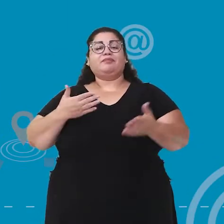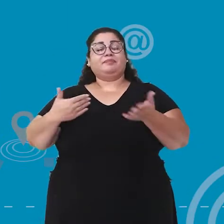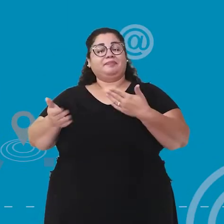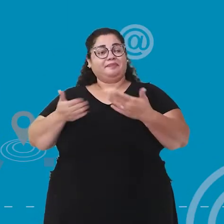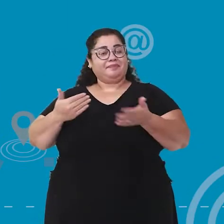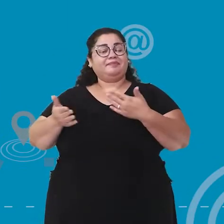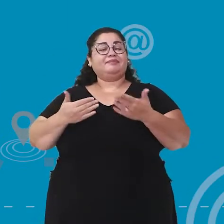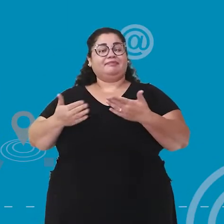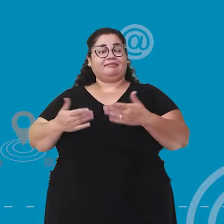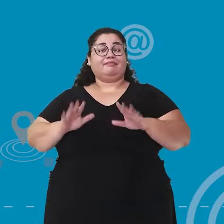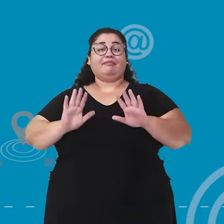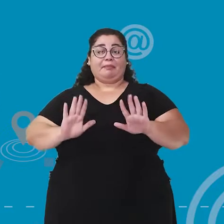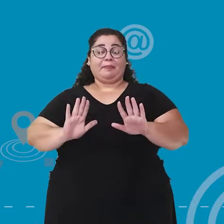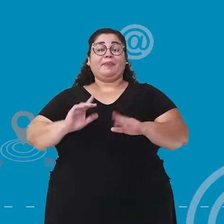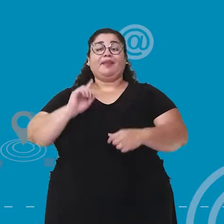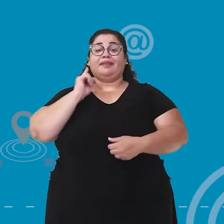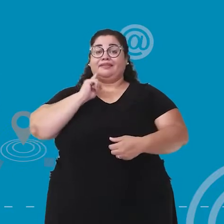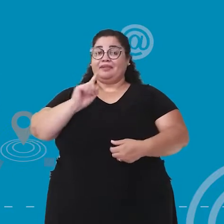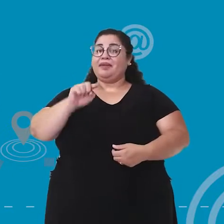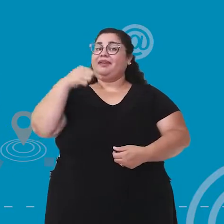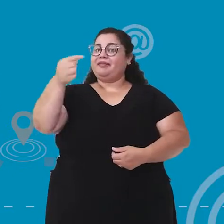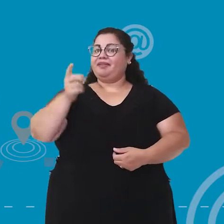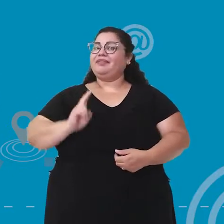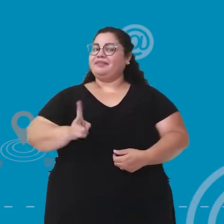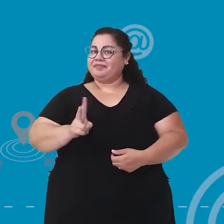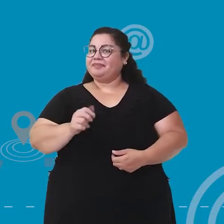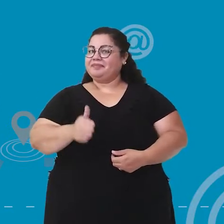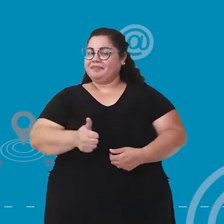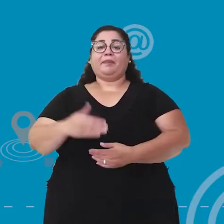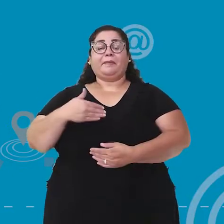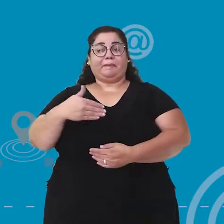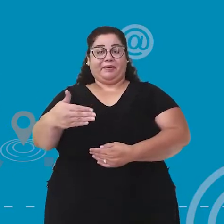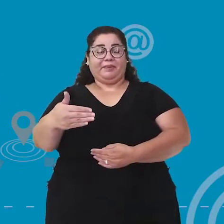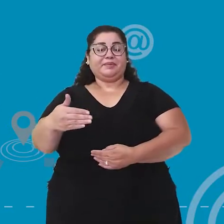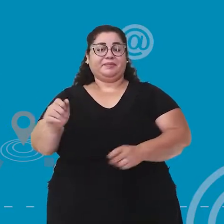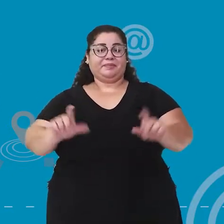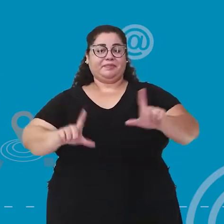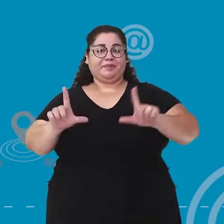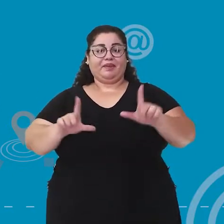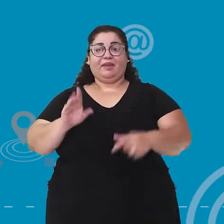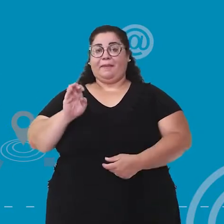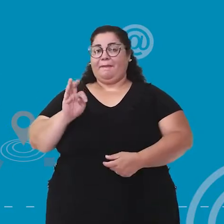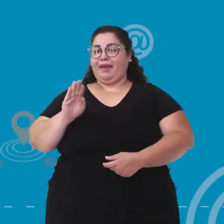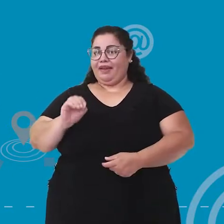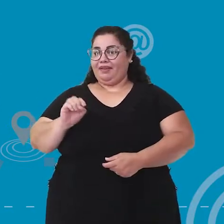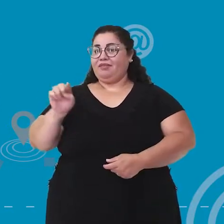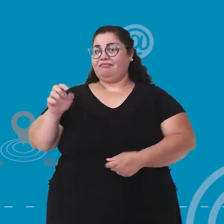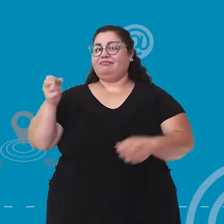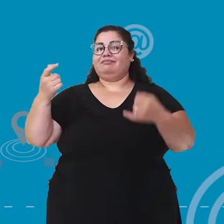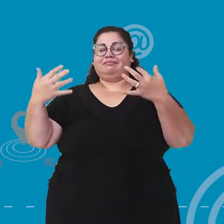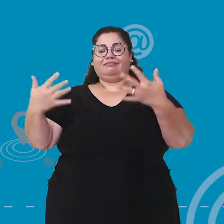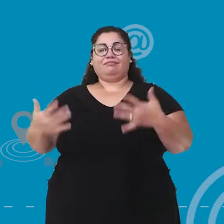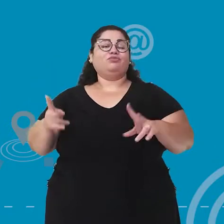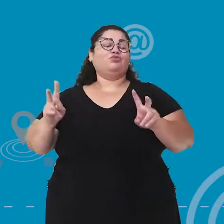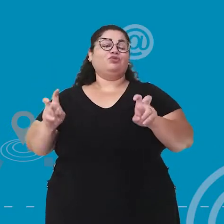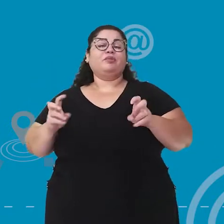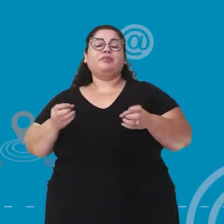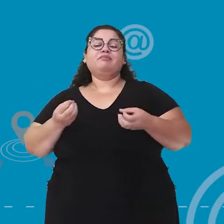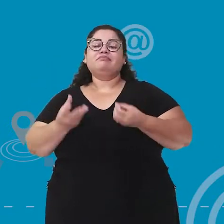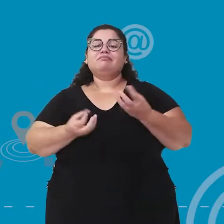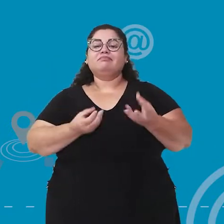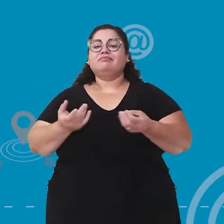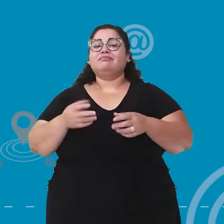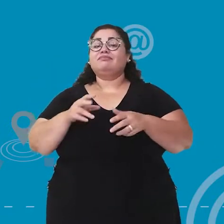diálogo, mas na semana que vem. No próximo programa, Beto falará sobre a formação de